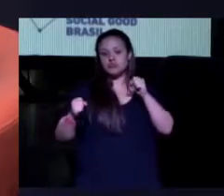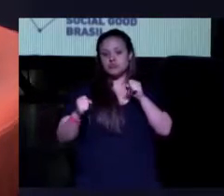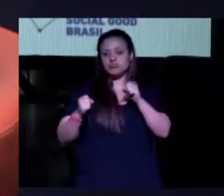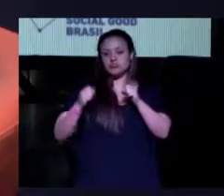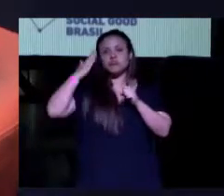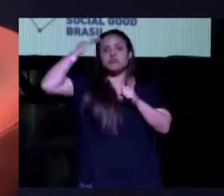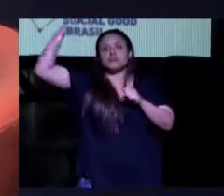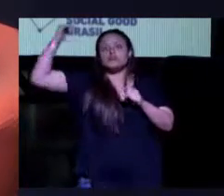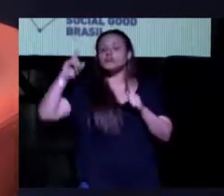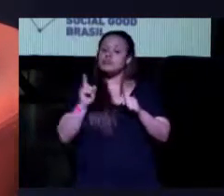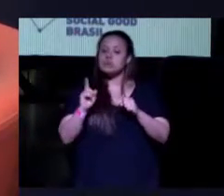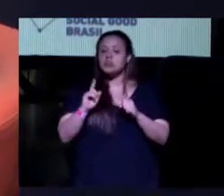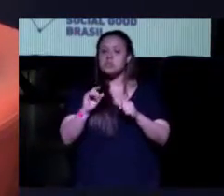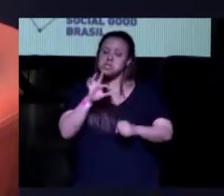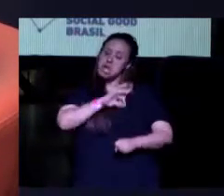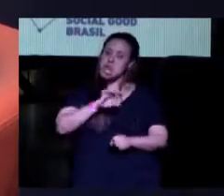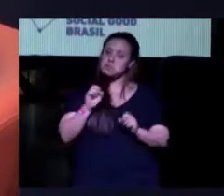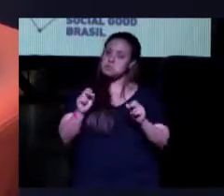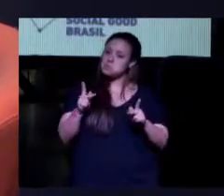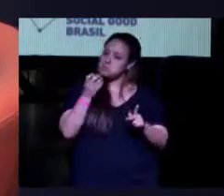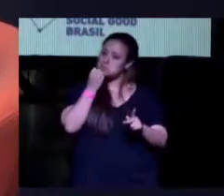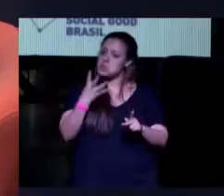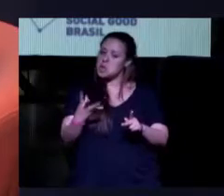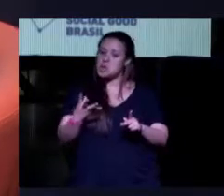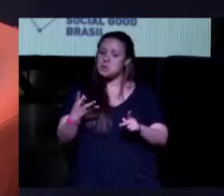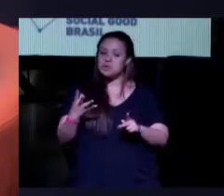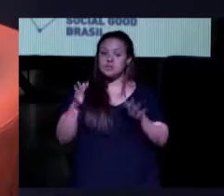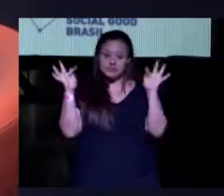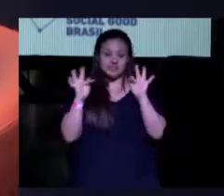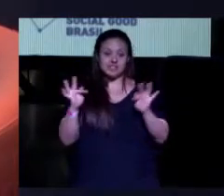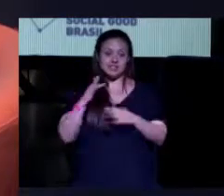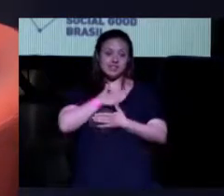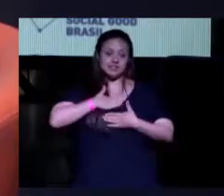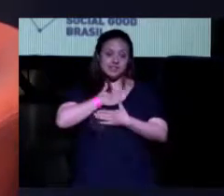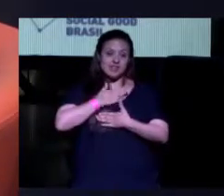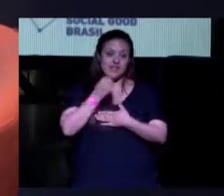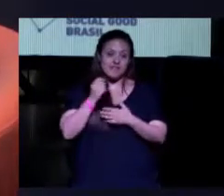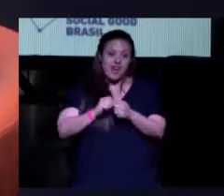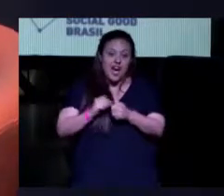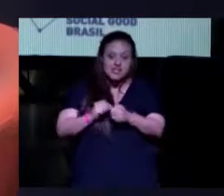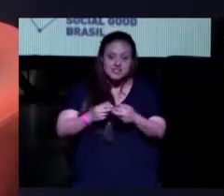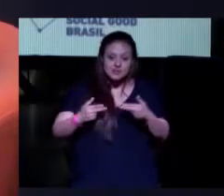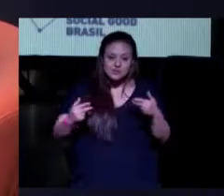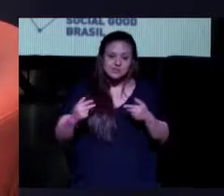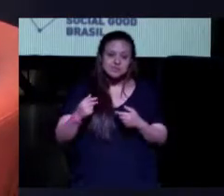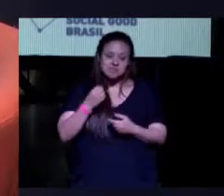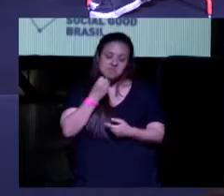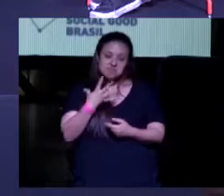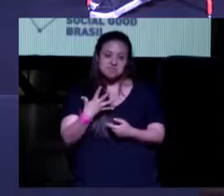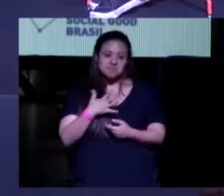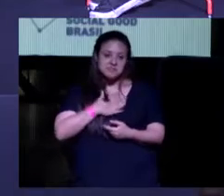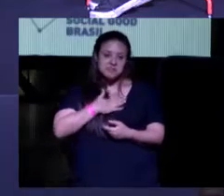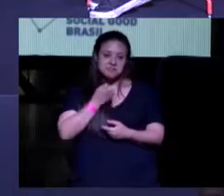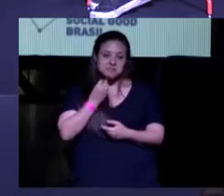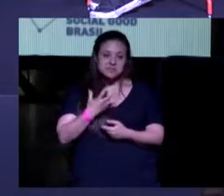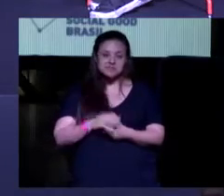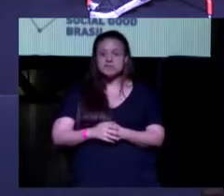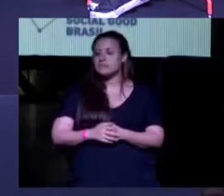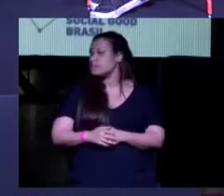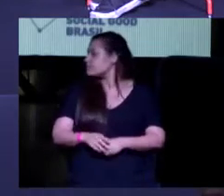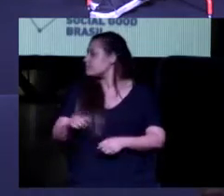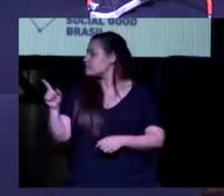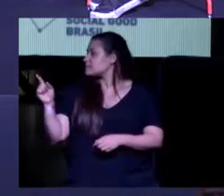ok, e fazendo o que a gente está afim de fazer da vida, assim. Para encerrar, a última